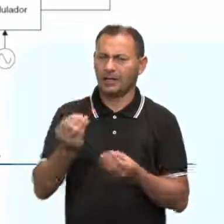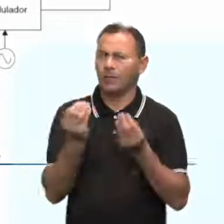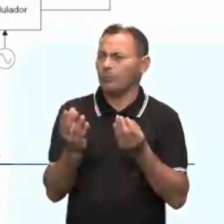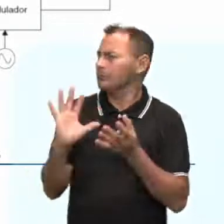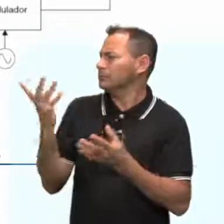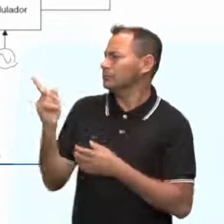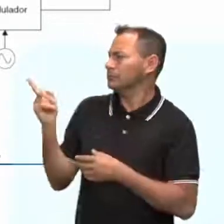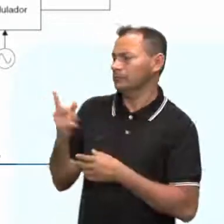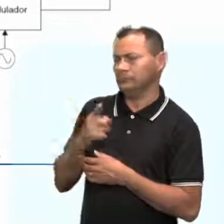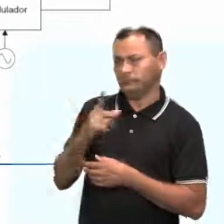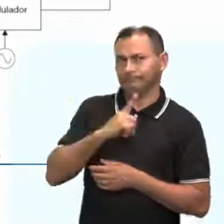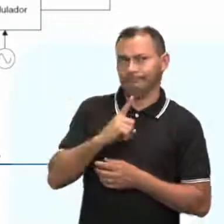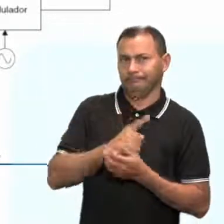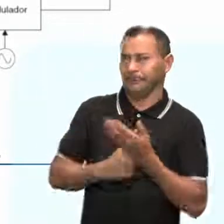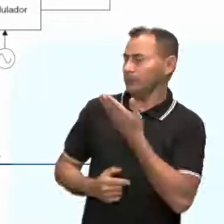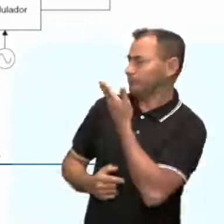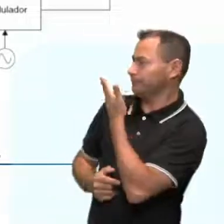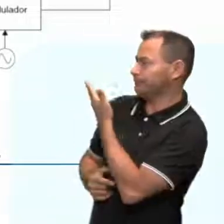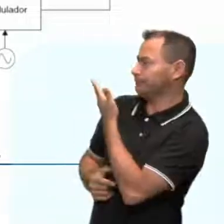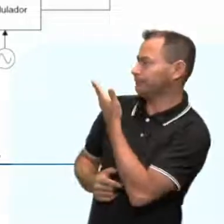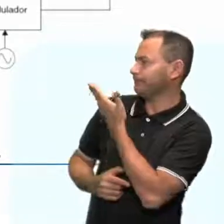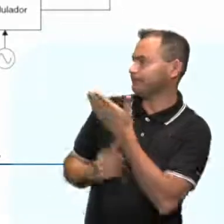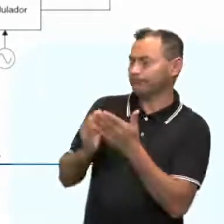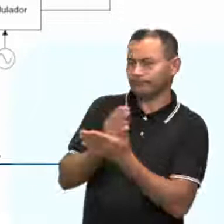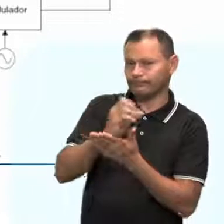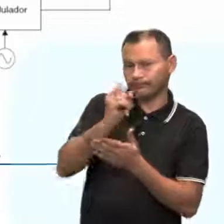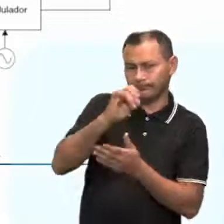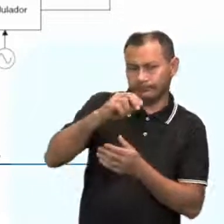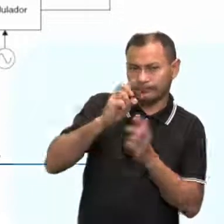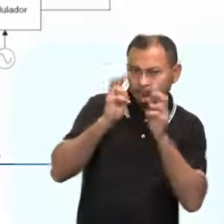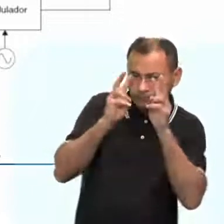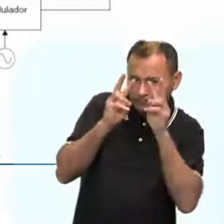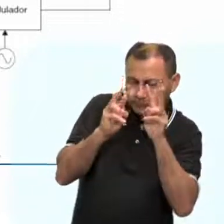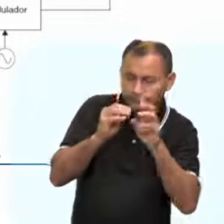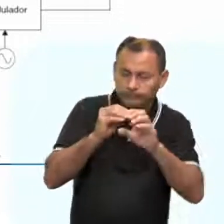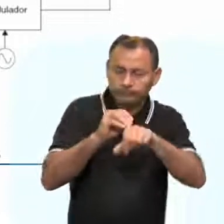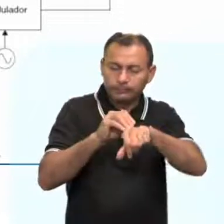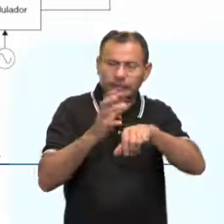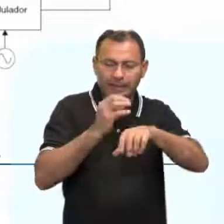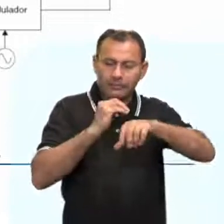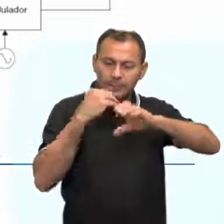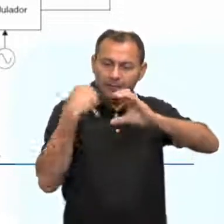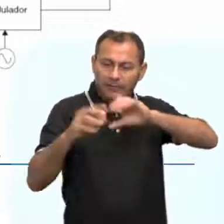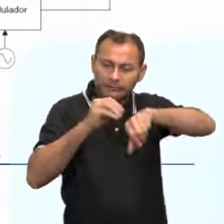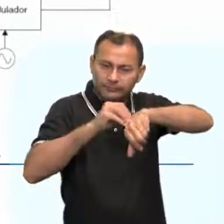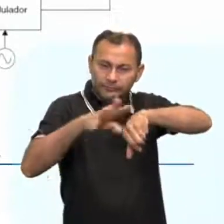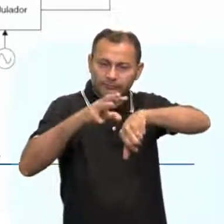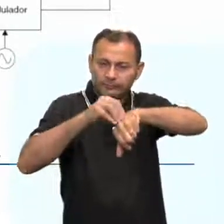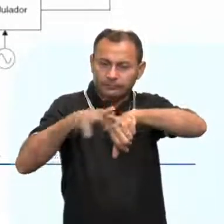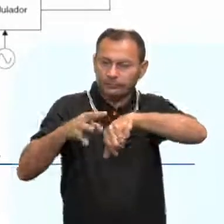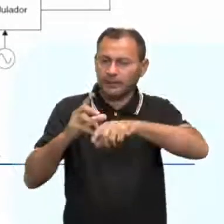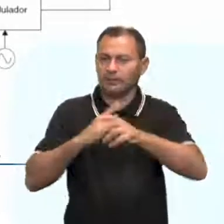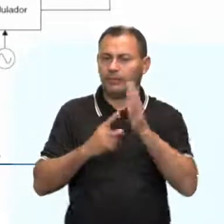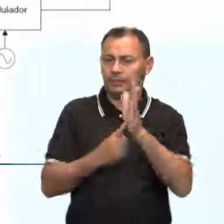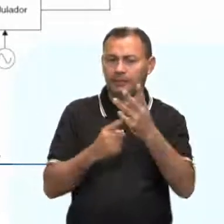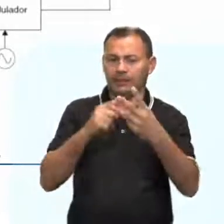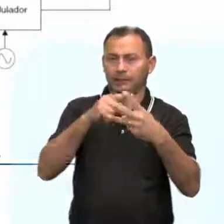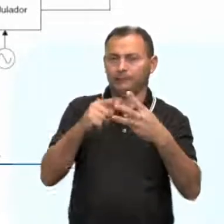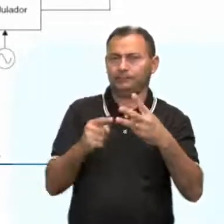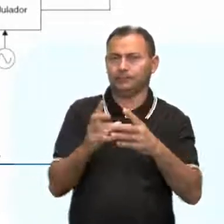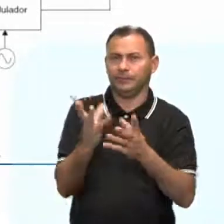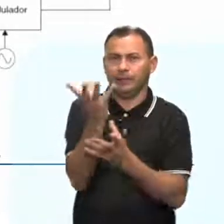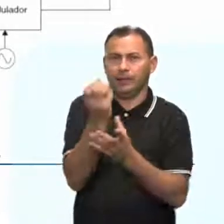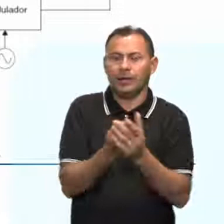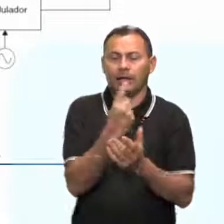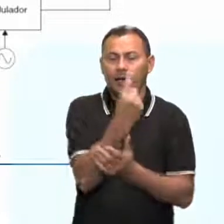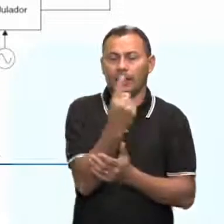Basicamente, você tem aqui os seus diversos sinais que você quer enviar, ilustrados 3 sinais. Você tem que